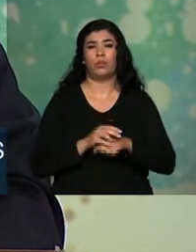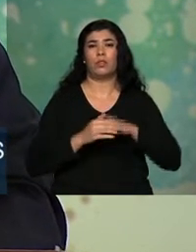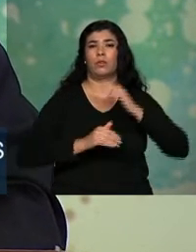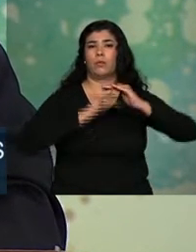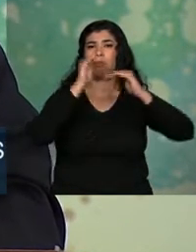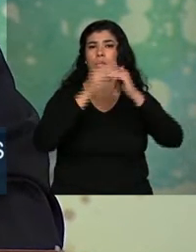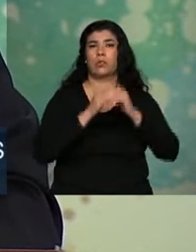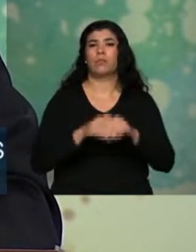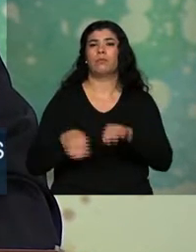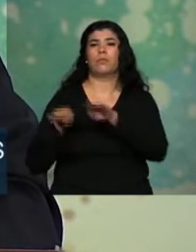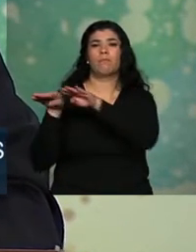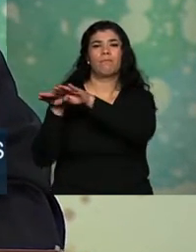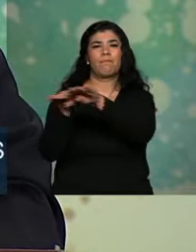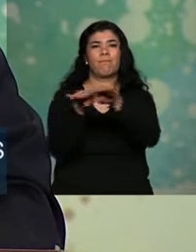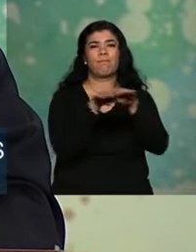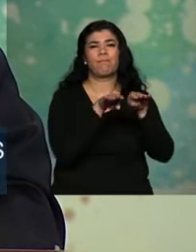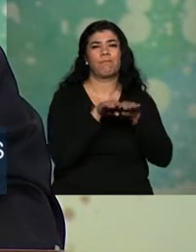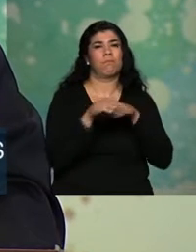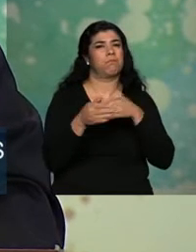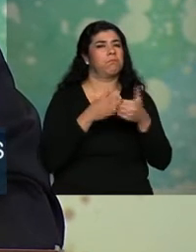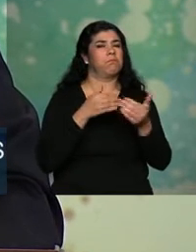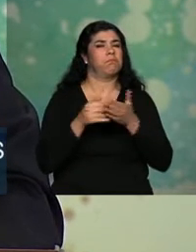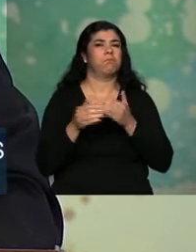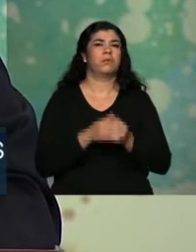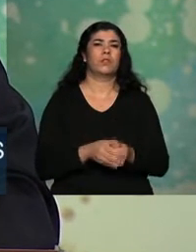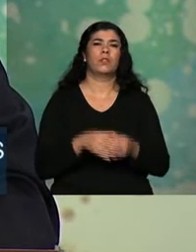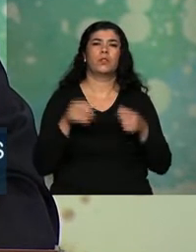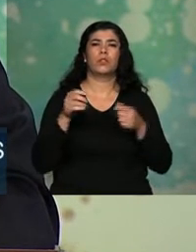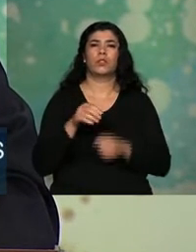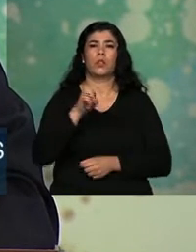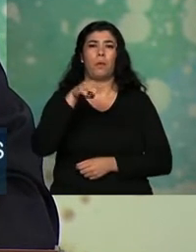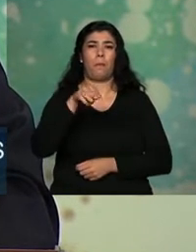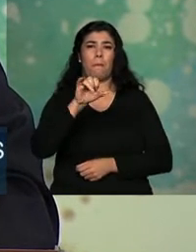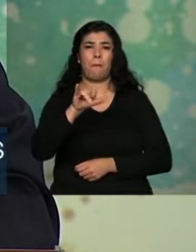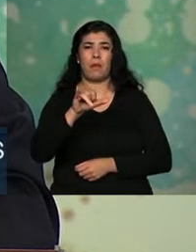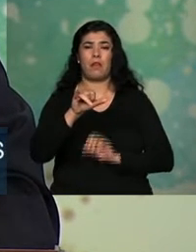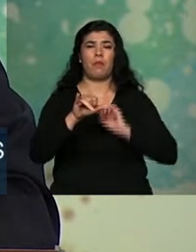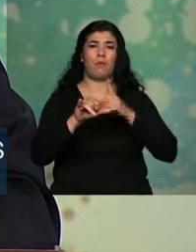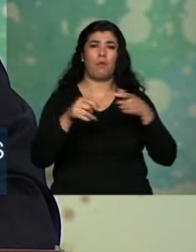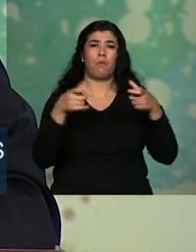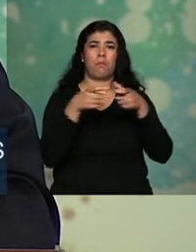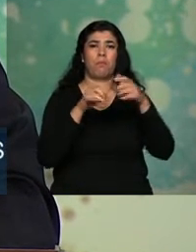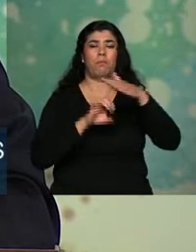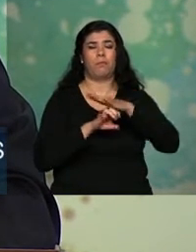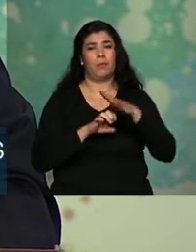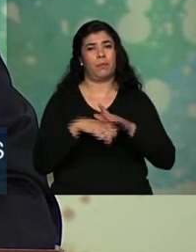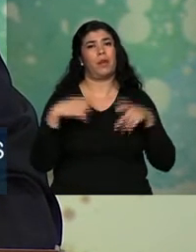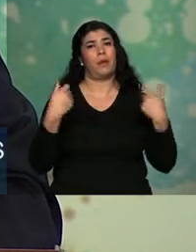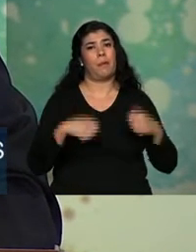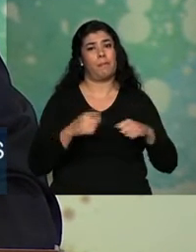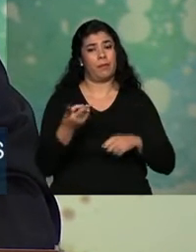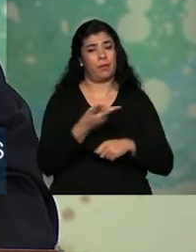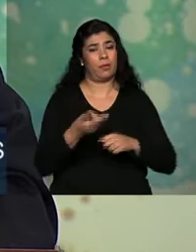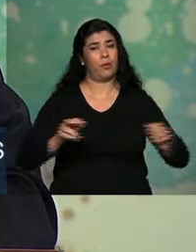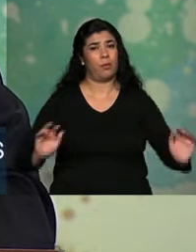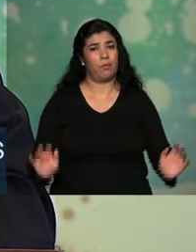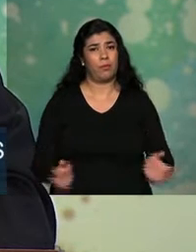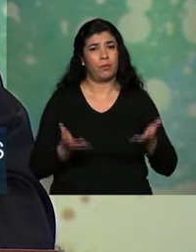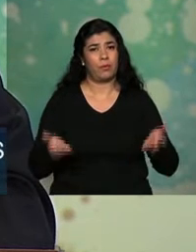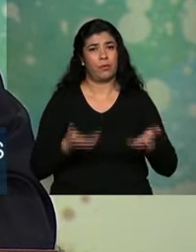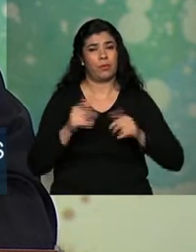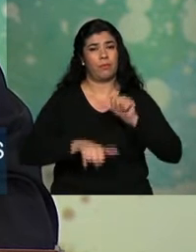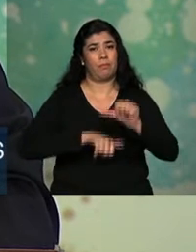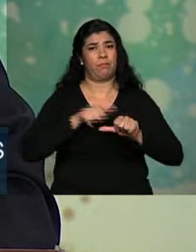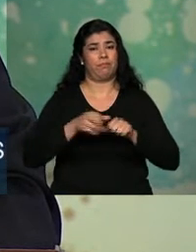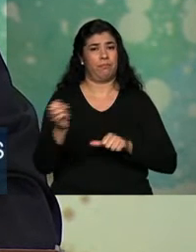não importa se é uma grande empresa ou um MEI. O MEI também precisa ser incentivado a inovar e